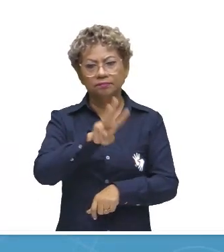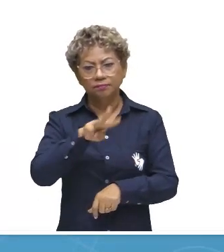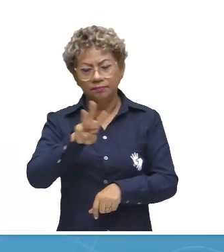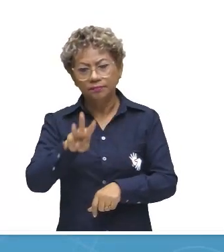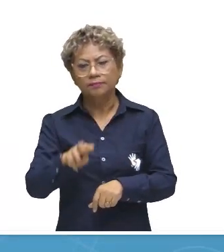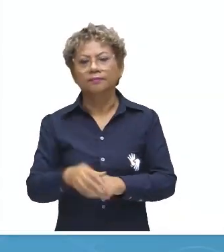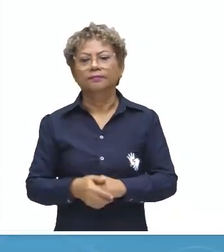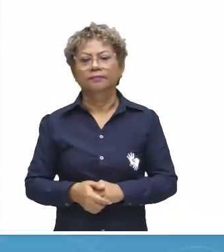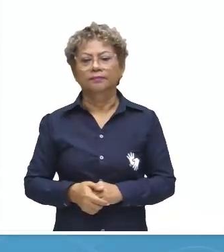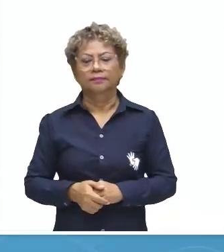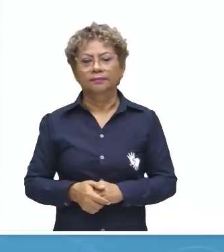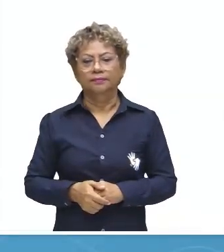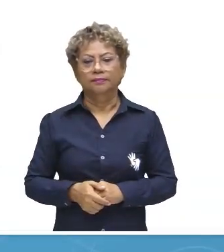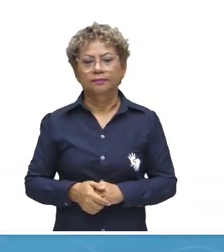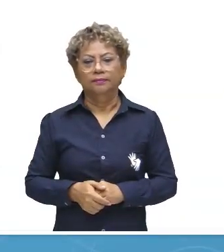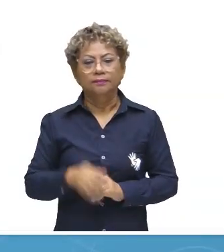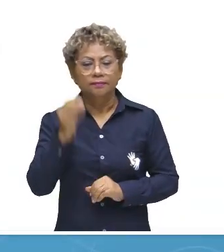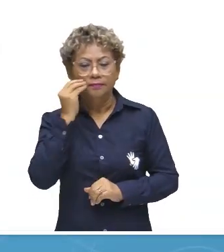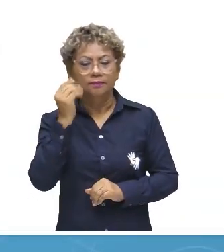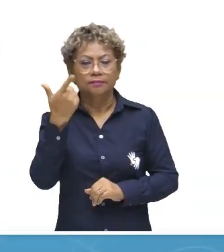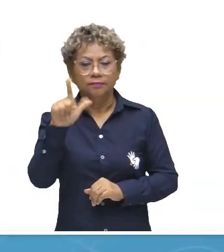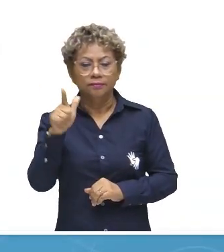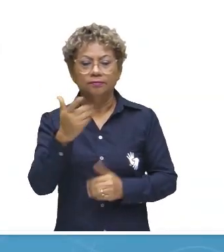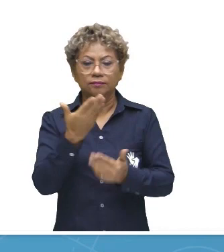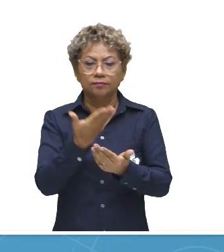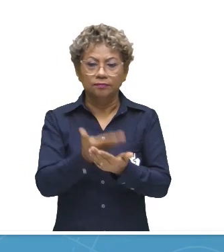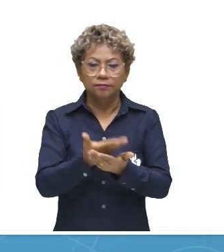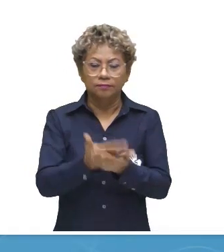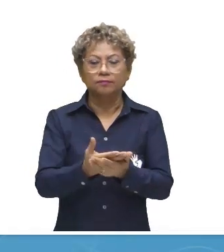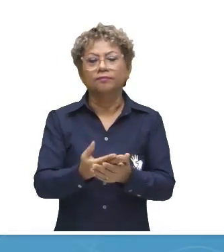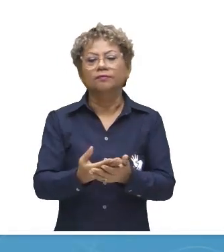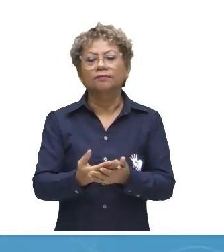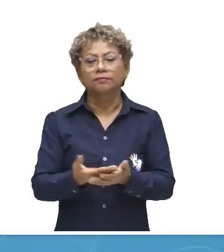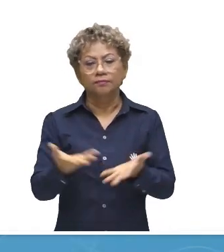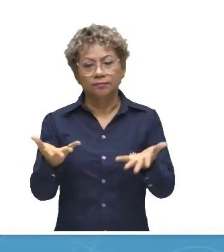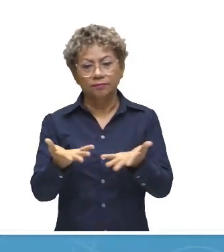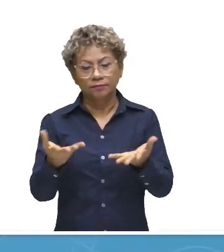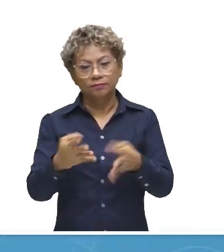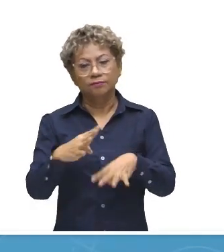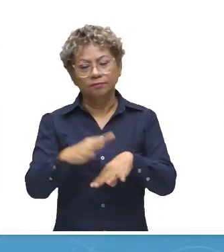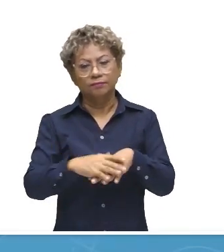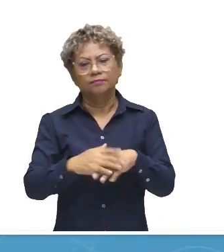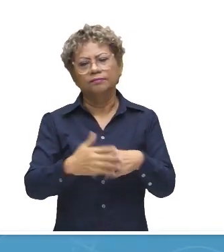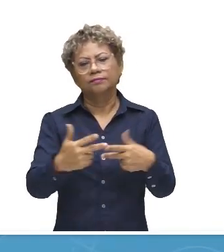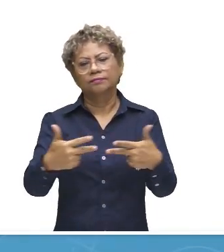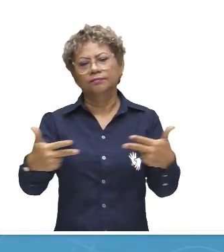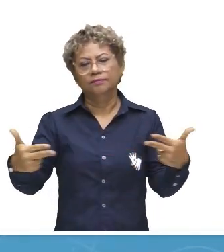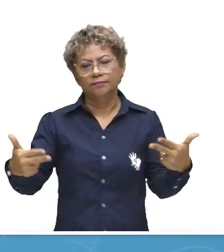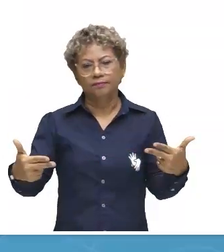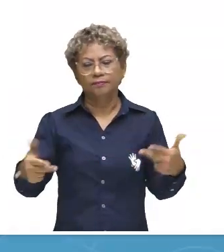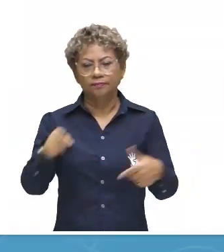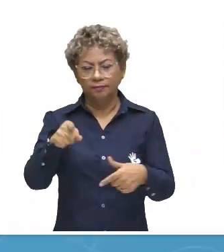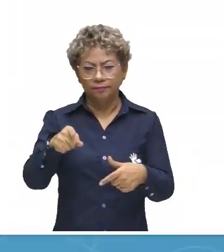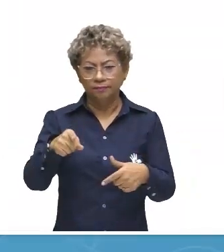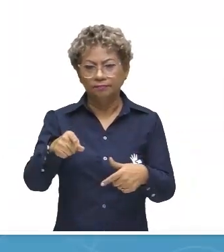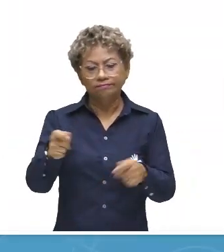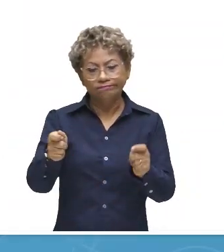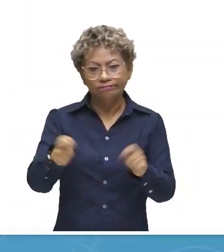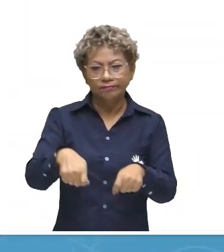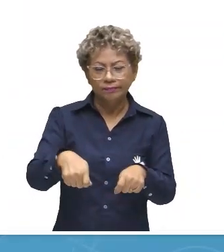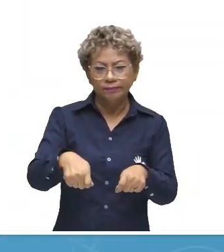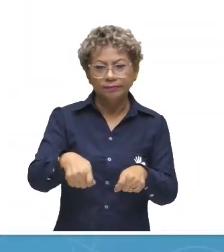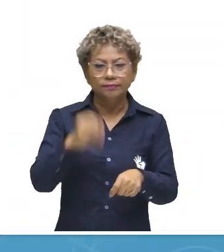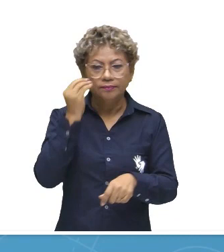Mais, portal do YouTube, né, do Aula em Casa. Então, são várias ferramentas que você pode utilizar aí para rever